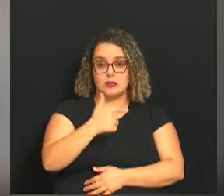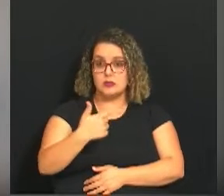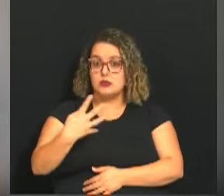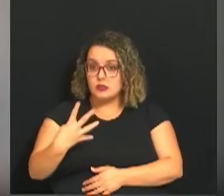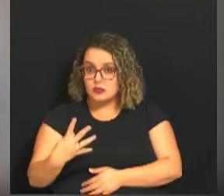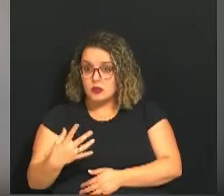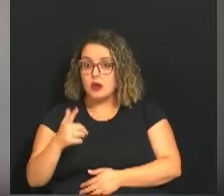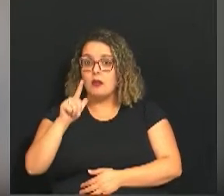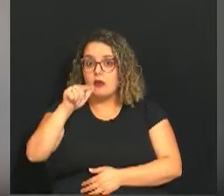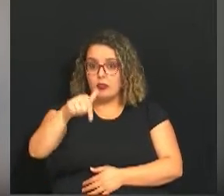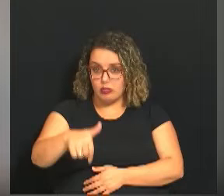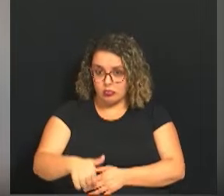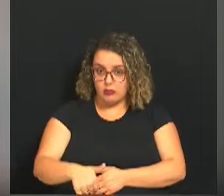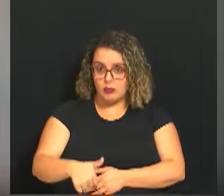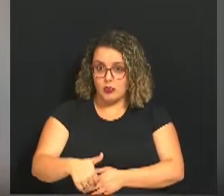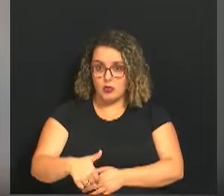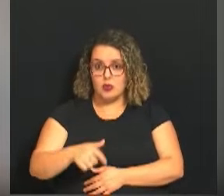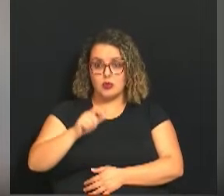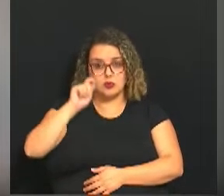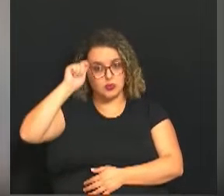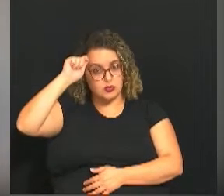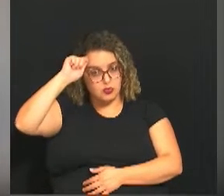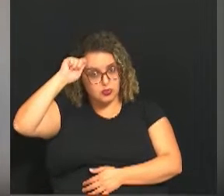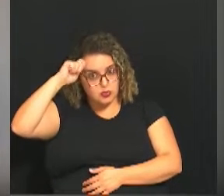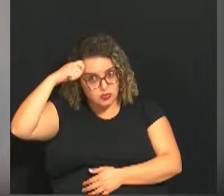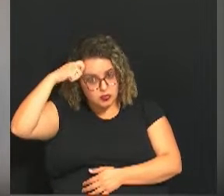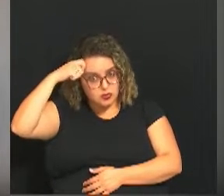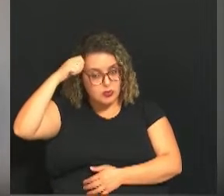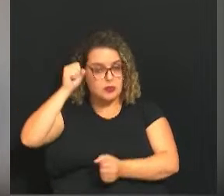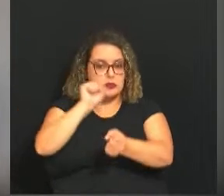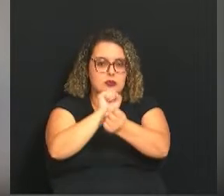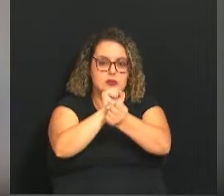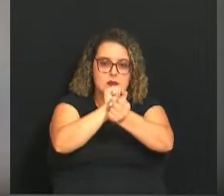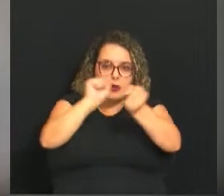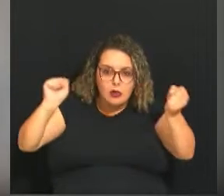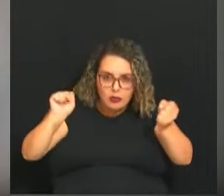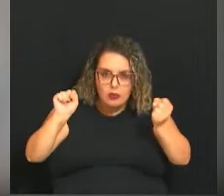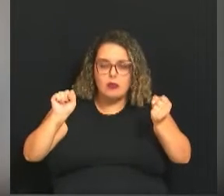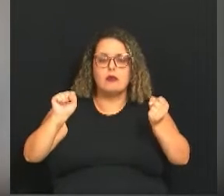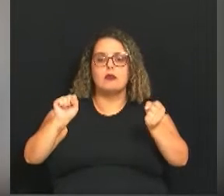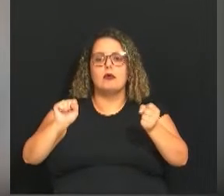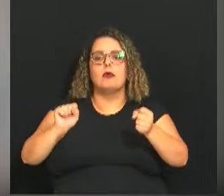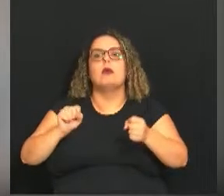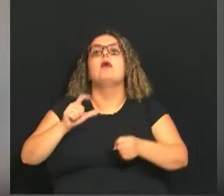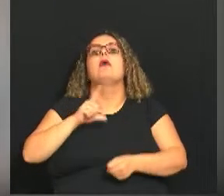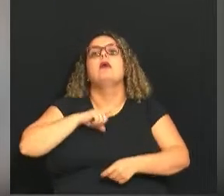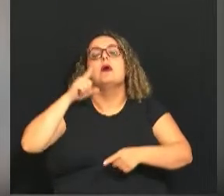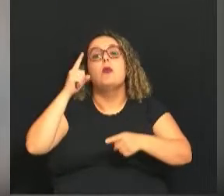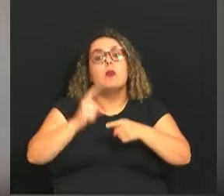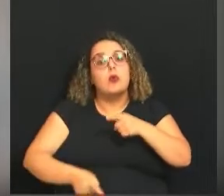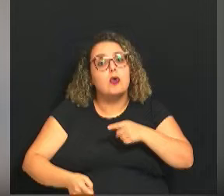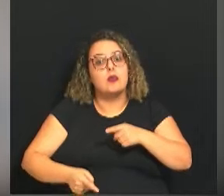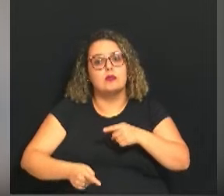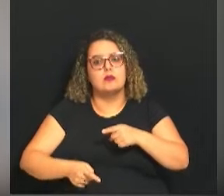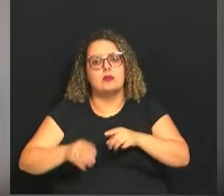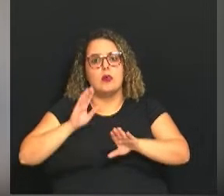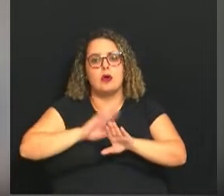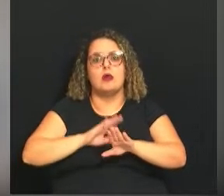a população negra deixar de ser escravizada aqui no Brasil, houve a proibição da prática da Umbanda e do